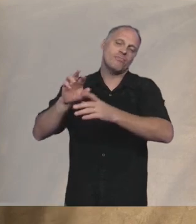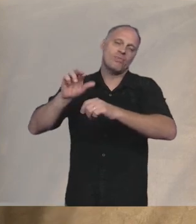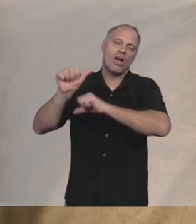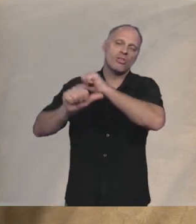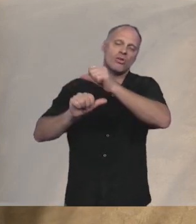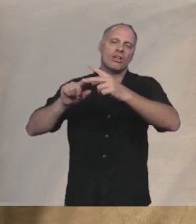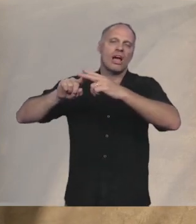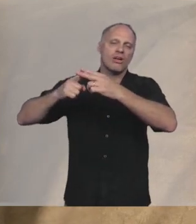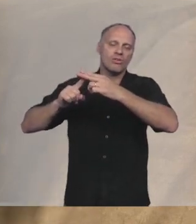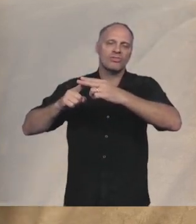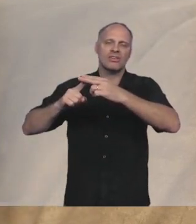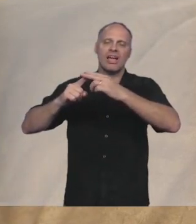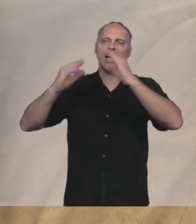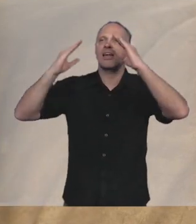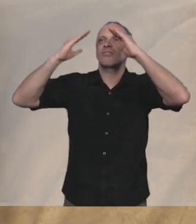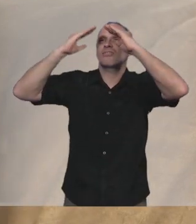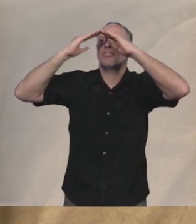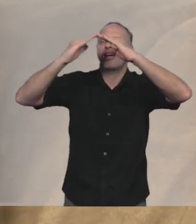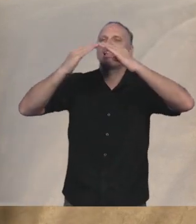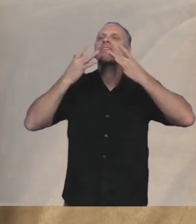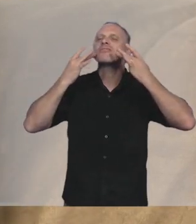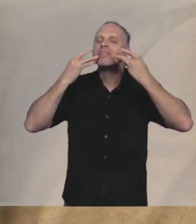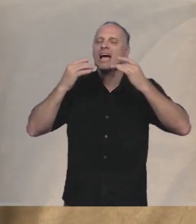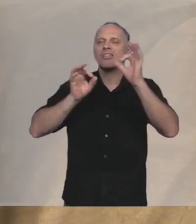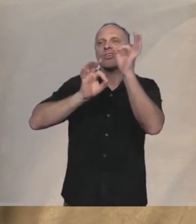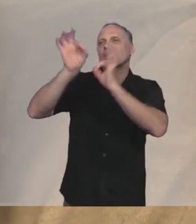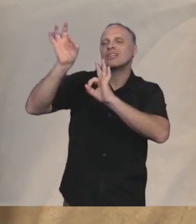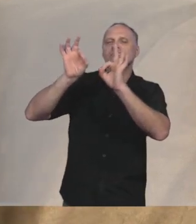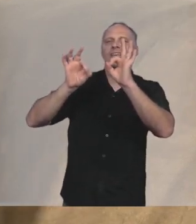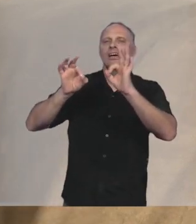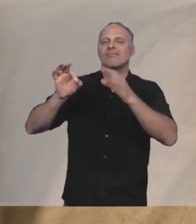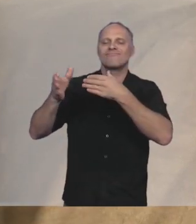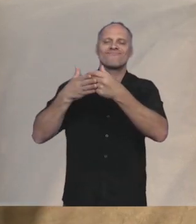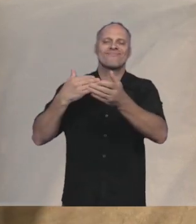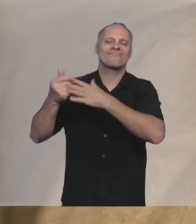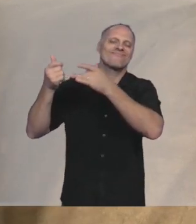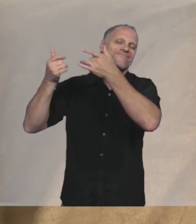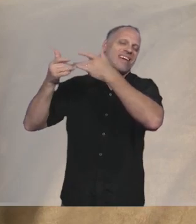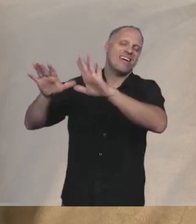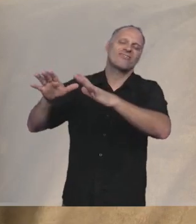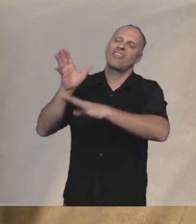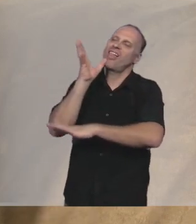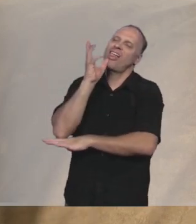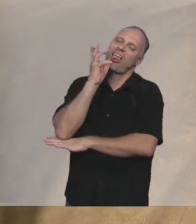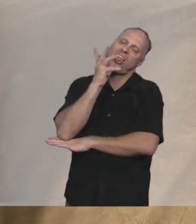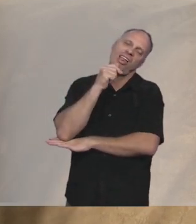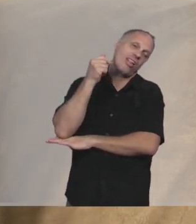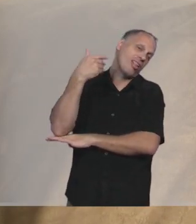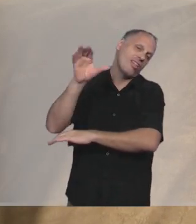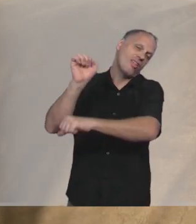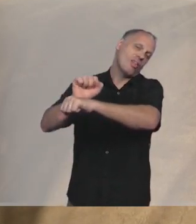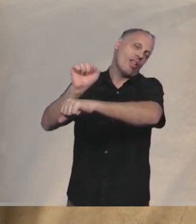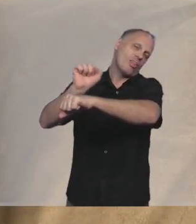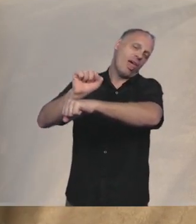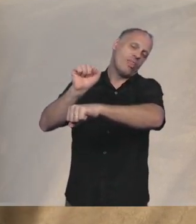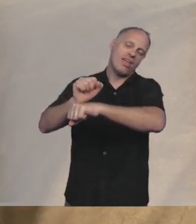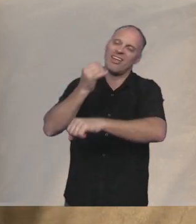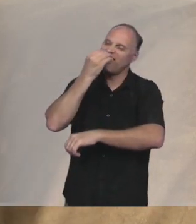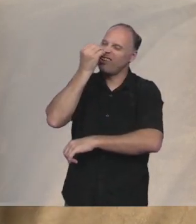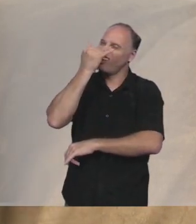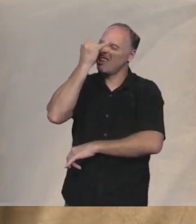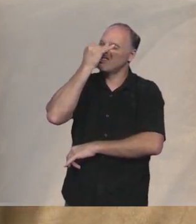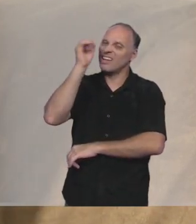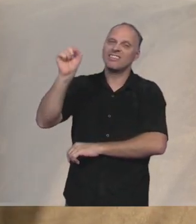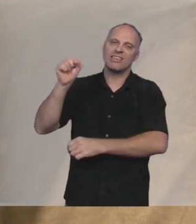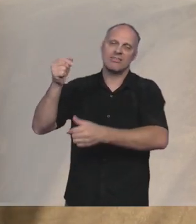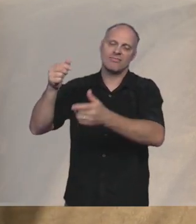que não importa. Demore o tempo que for, azar é de quem está envolvido, né? Isso